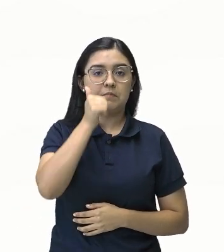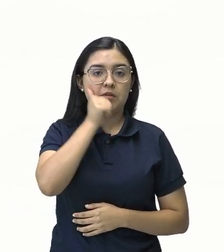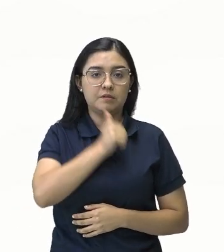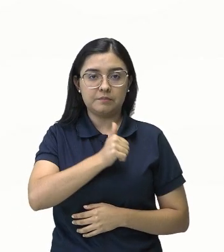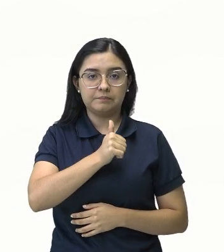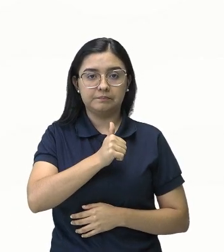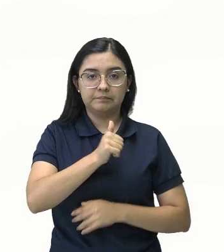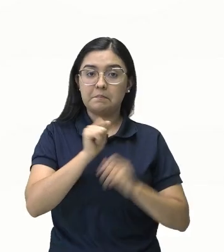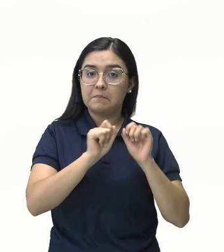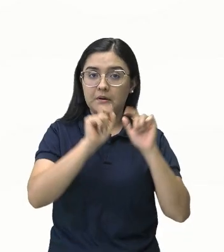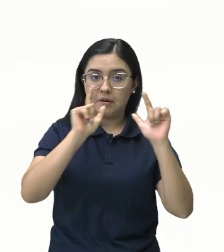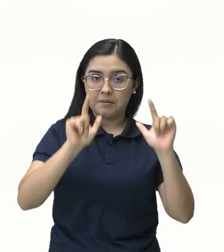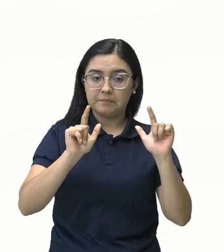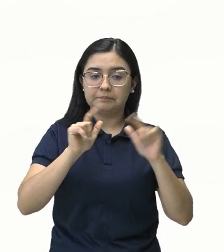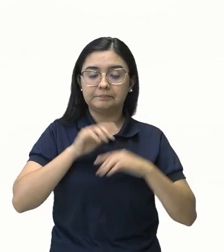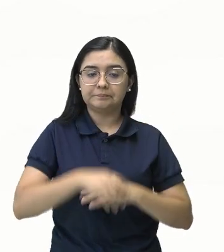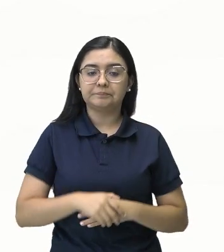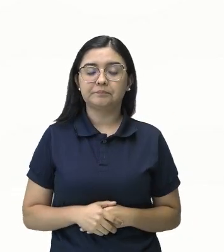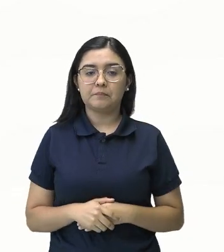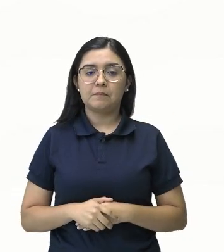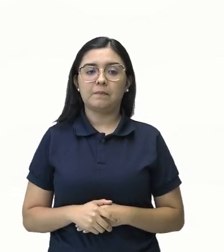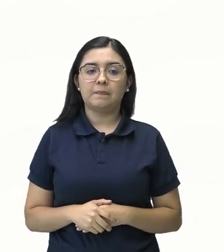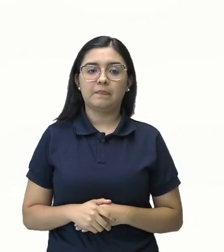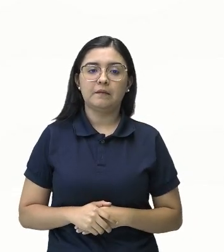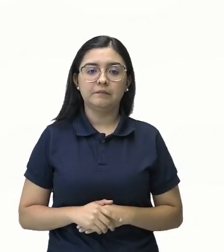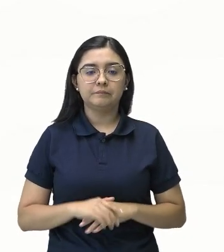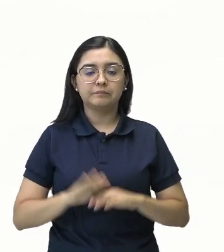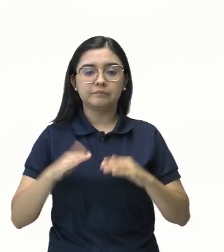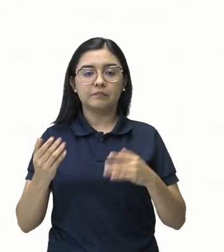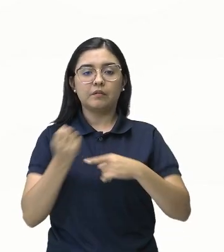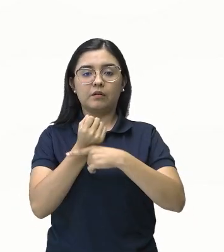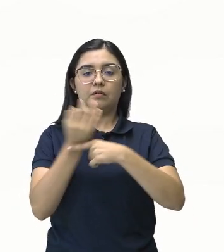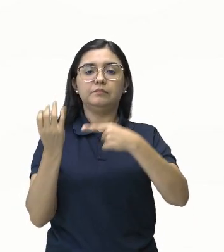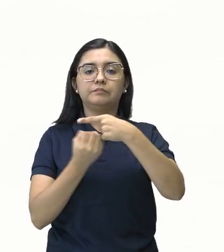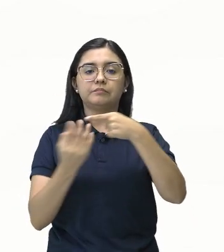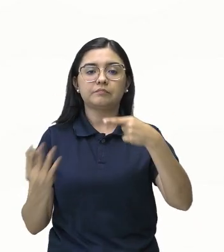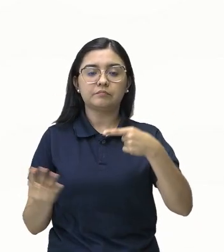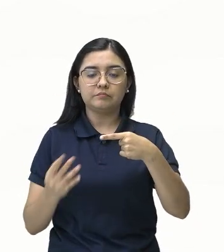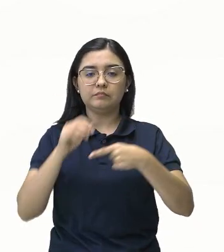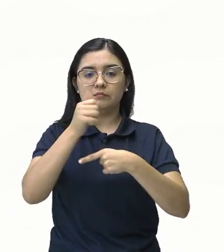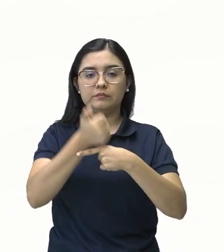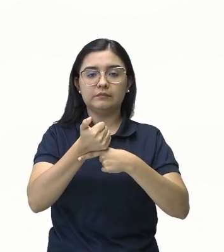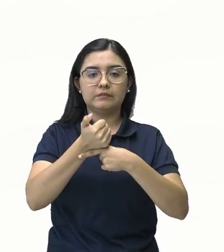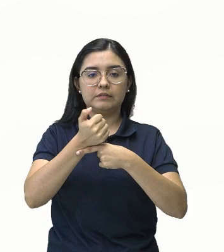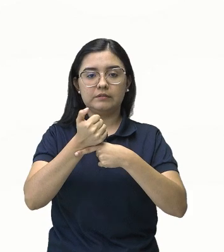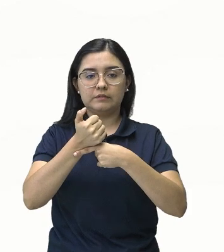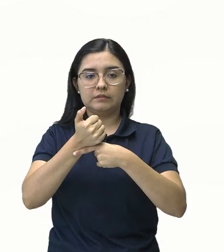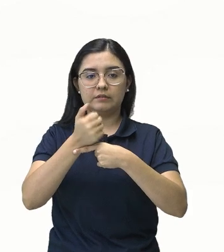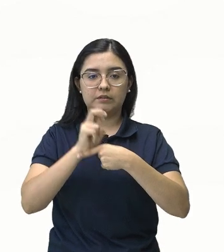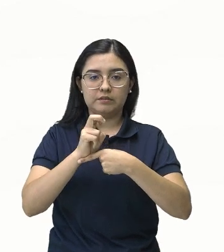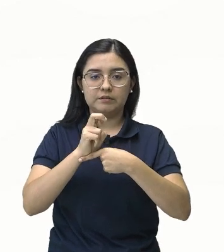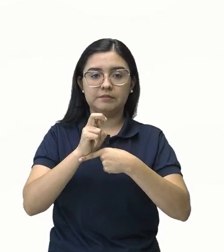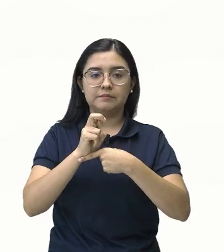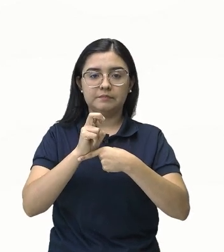meninas, ok? Então, a nossa razão vai ser o quê? 15